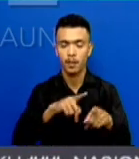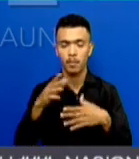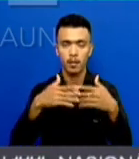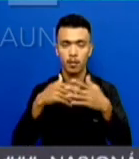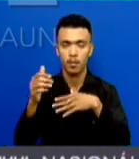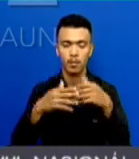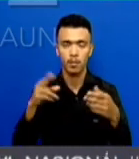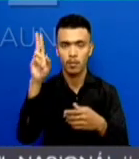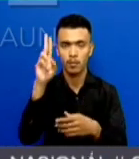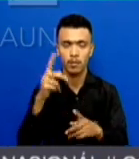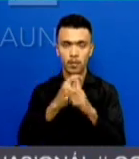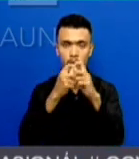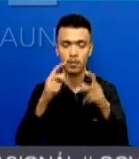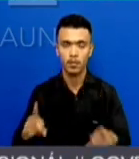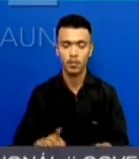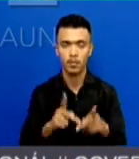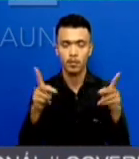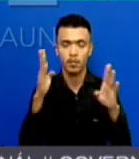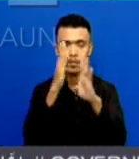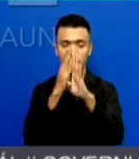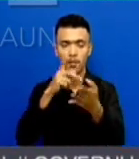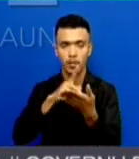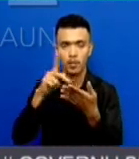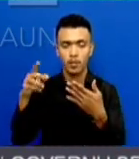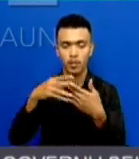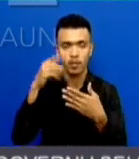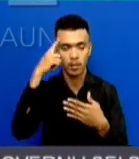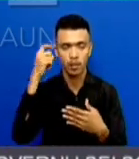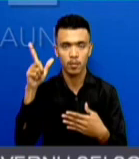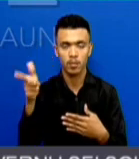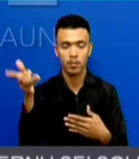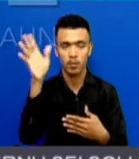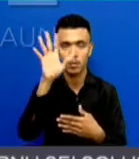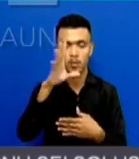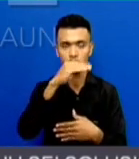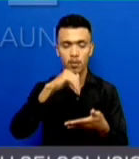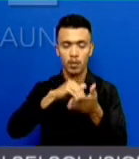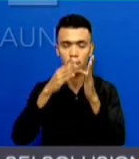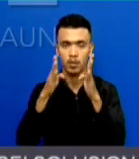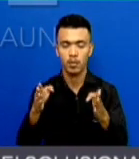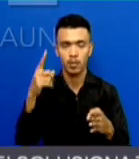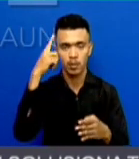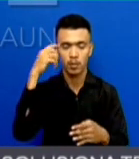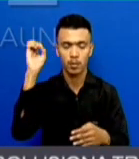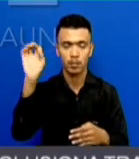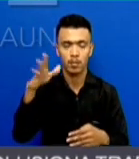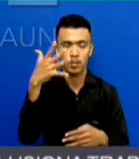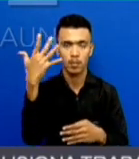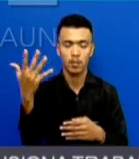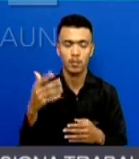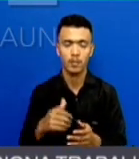normal nebe usa transporte público microlete selo centavos Ruanolo Resin Lima no estudante centavos Sanolo Resin